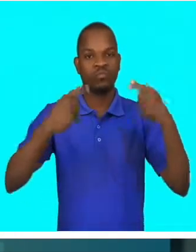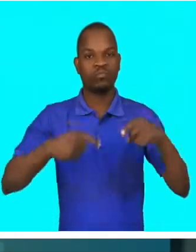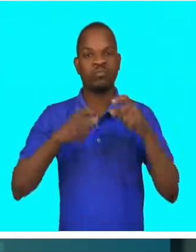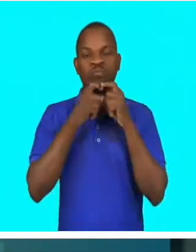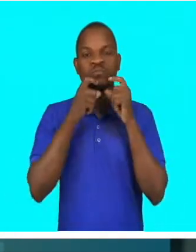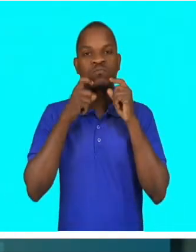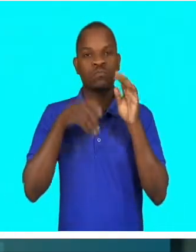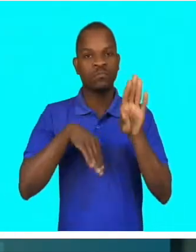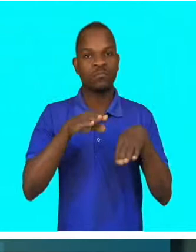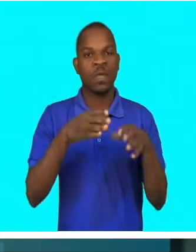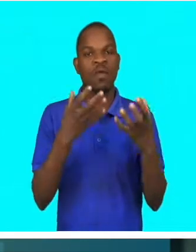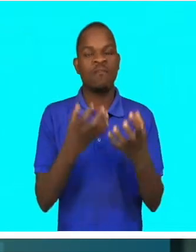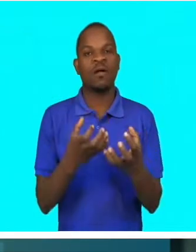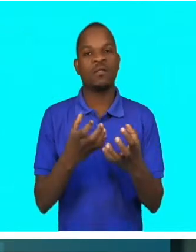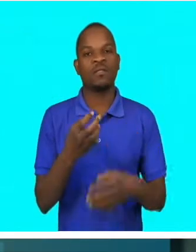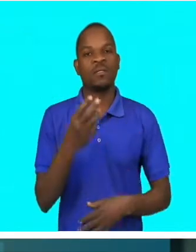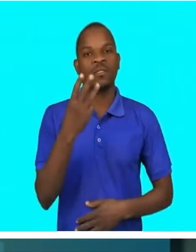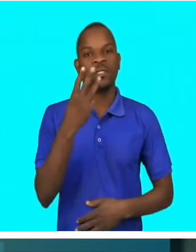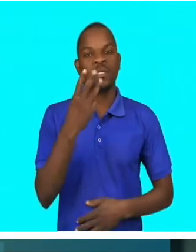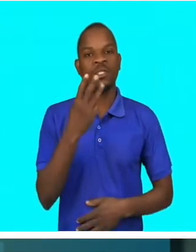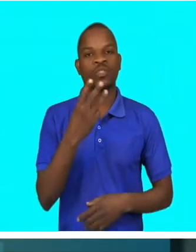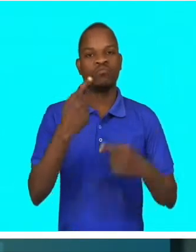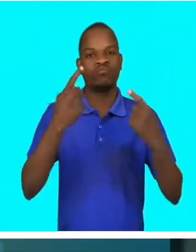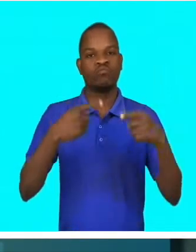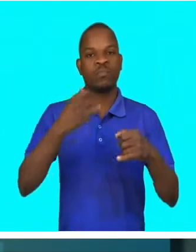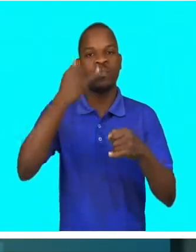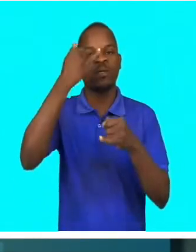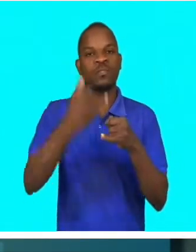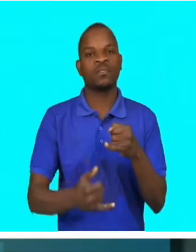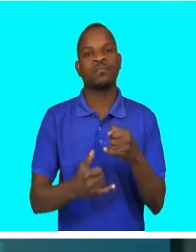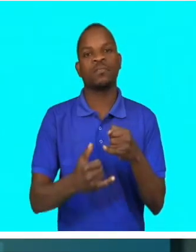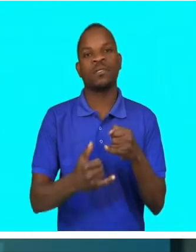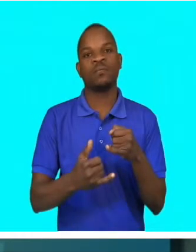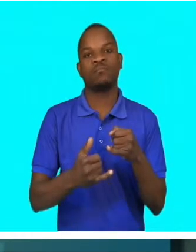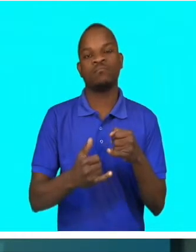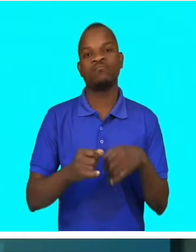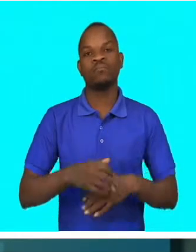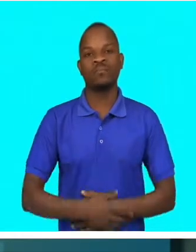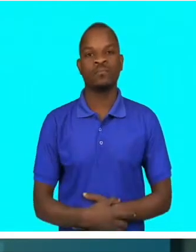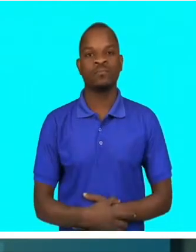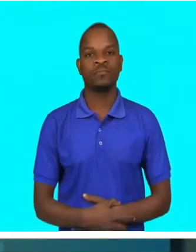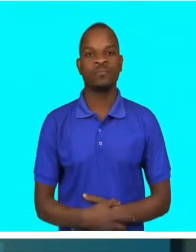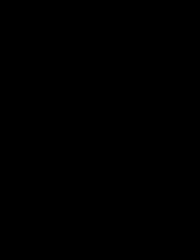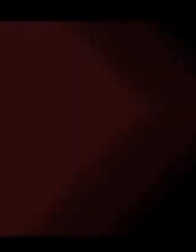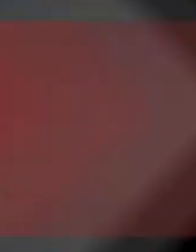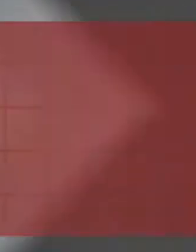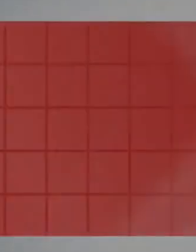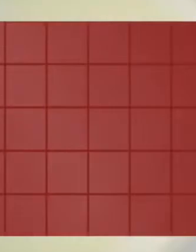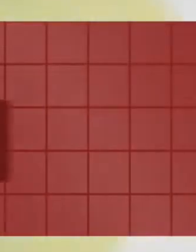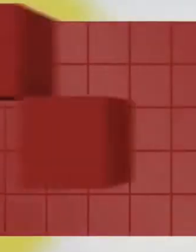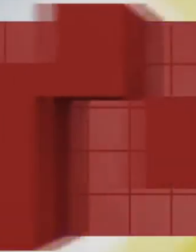Moçambola acontece numa altura em que faltam apenas três jornadas por termo da presente edição.